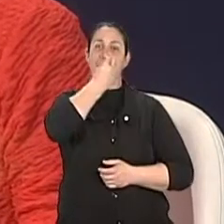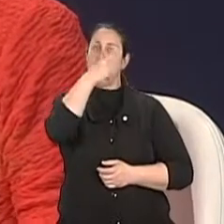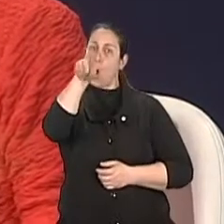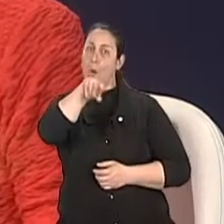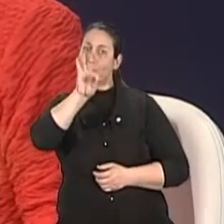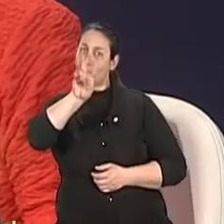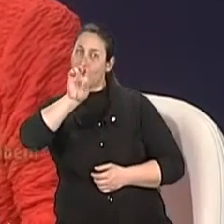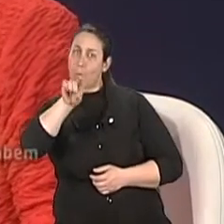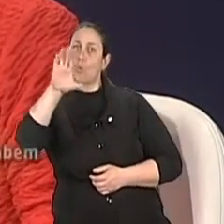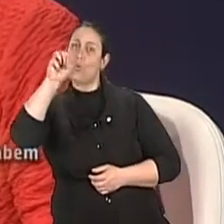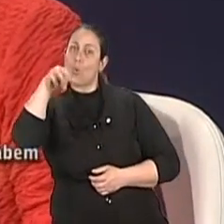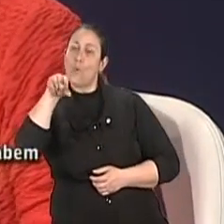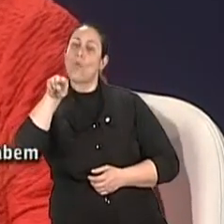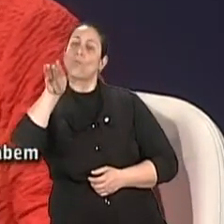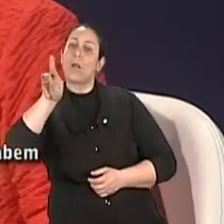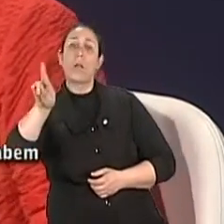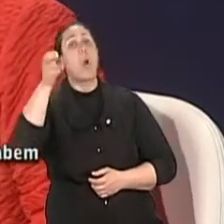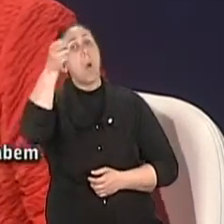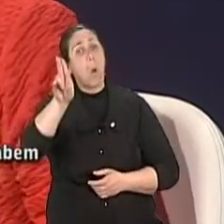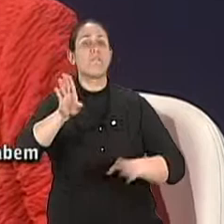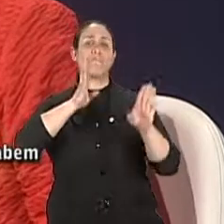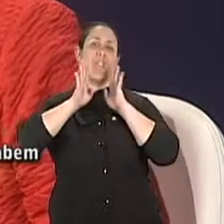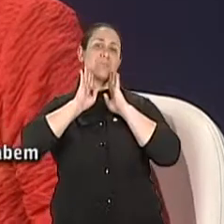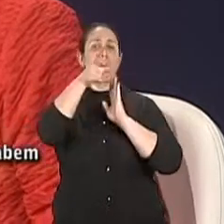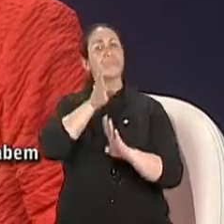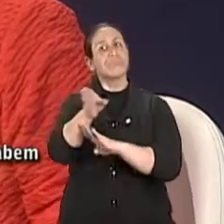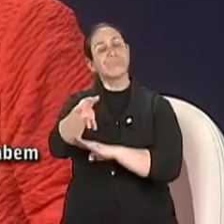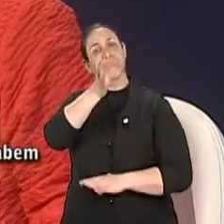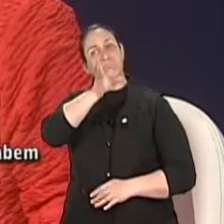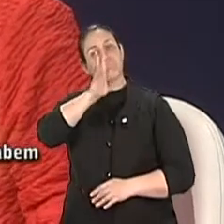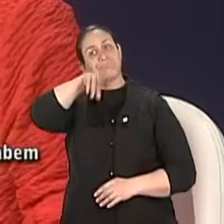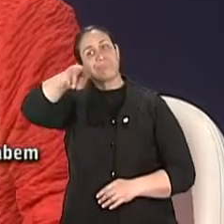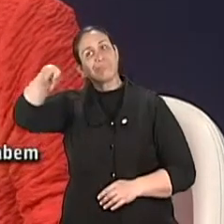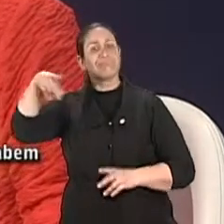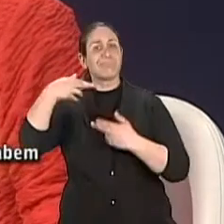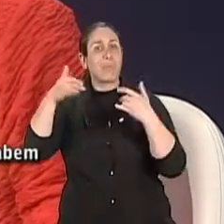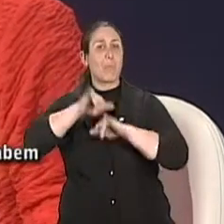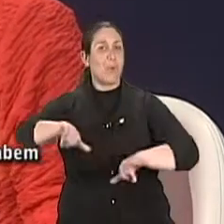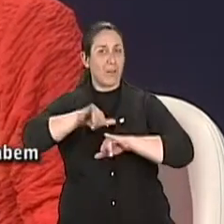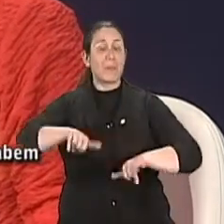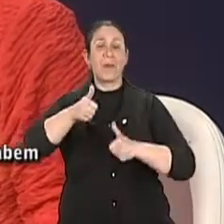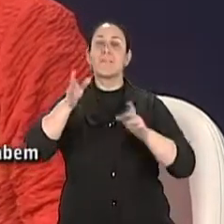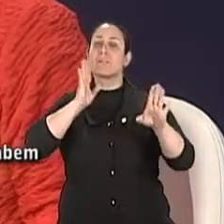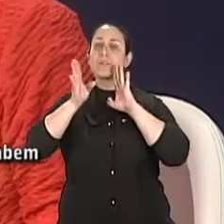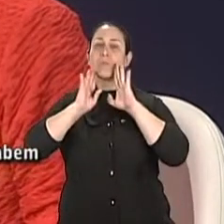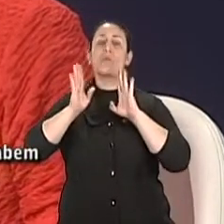vivabem@tve.com.br e agora também no Facebook, vocês vão conseguir nos ver mais de uma vez, né?